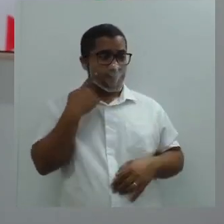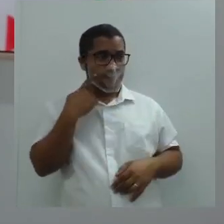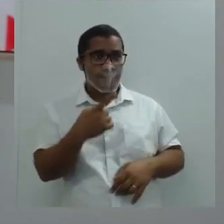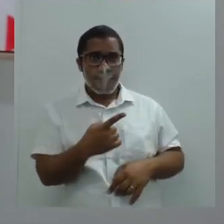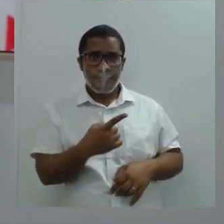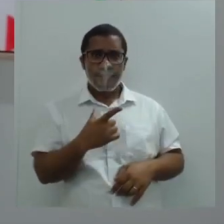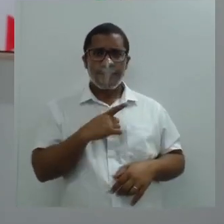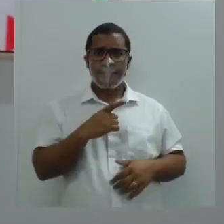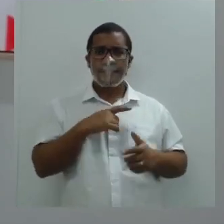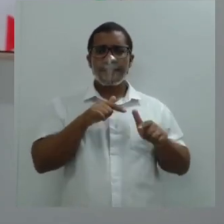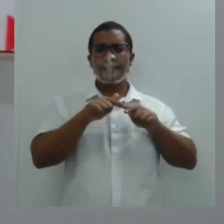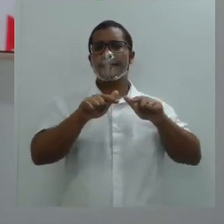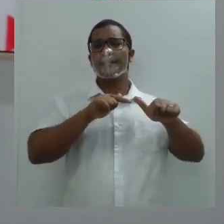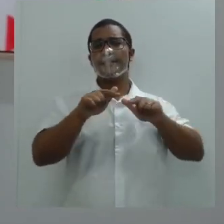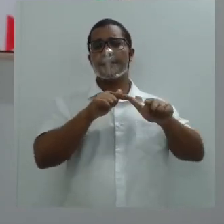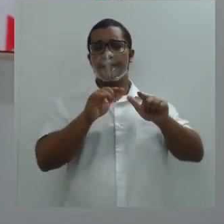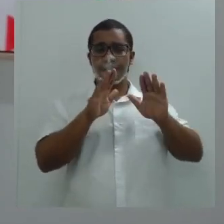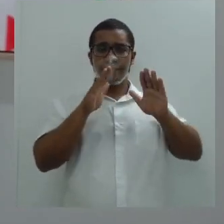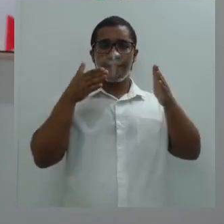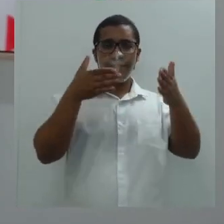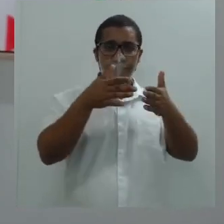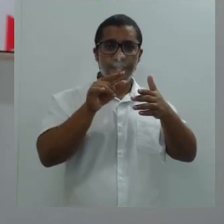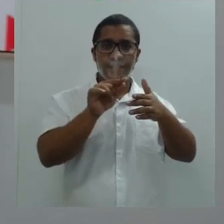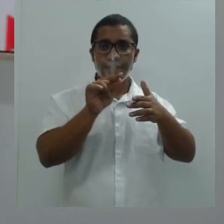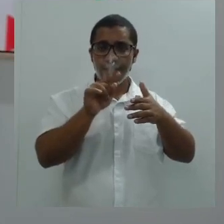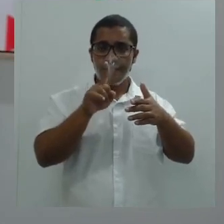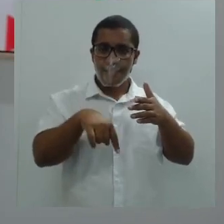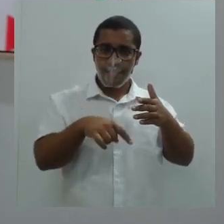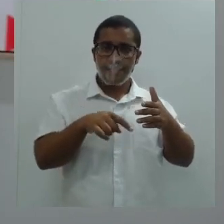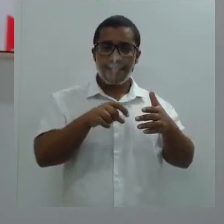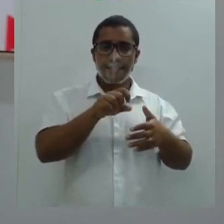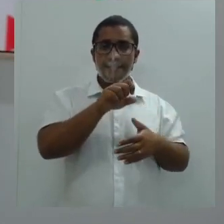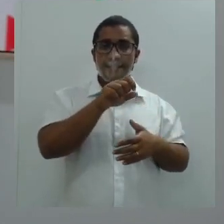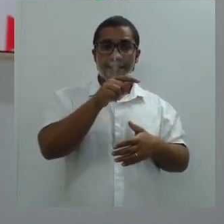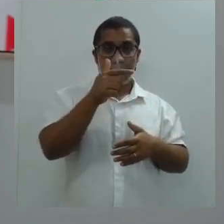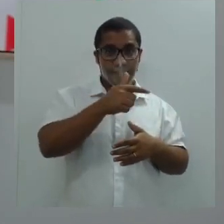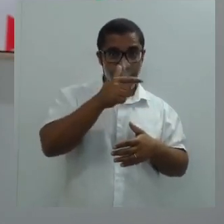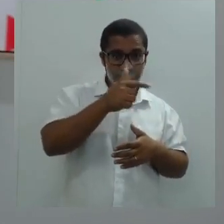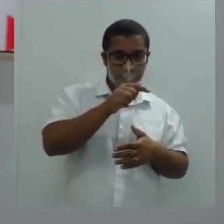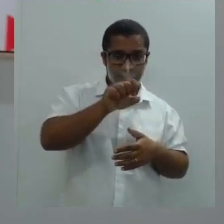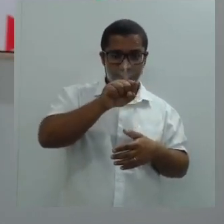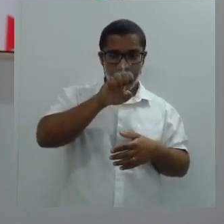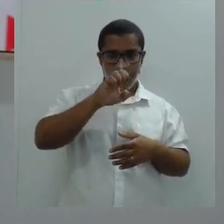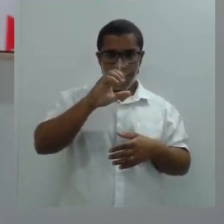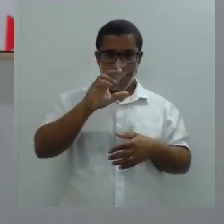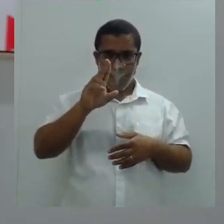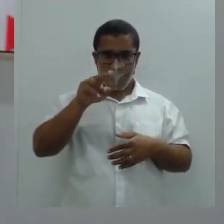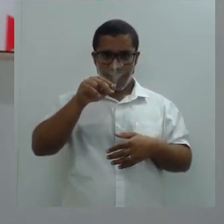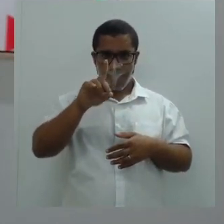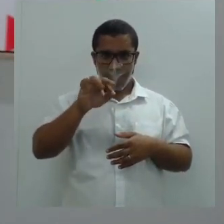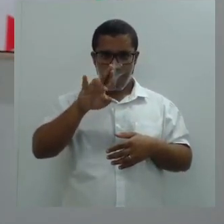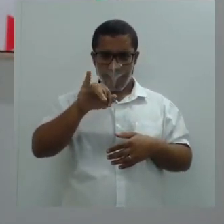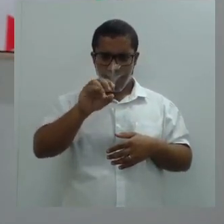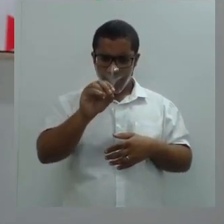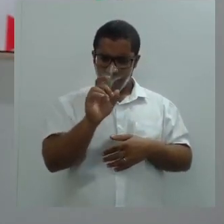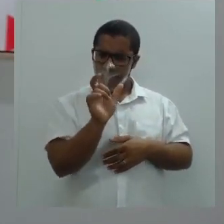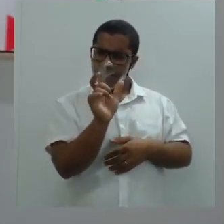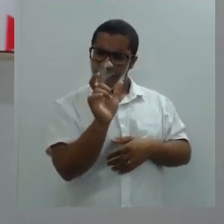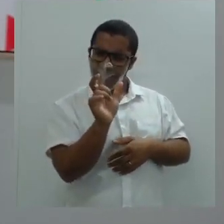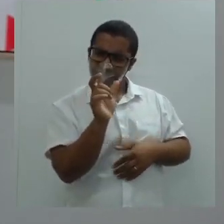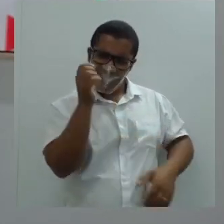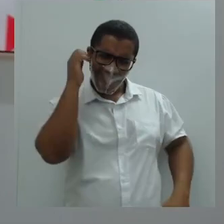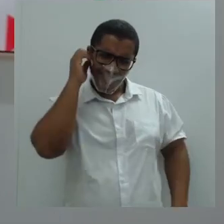basicamente com atividades econômicas ligadas aos setores secundários. Professor, o que é um